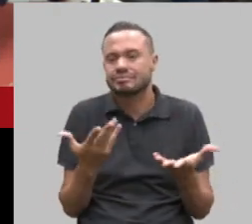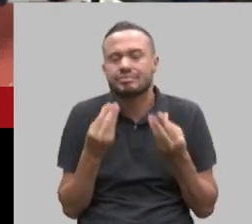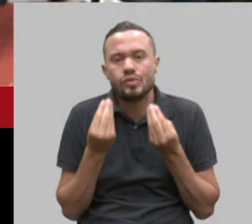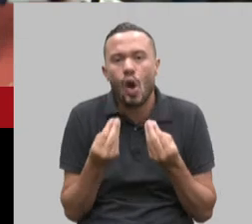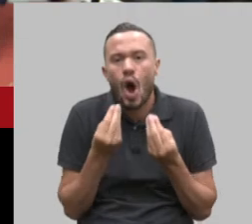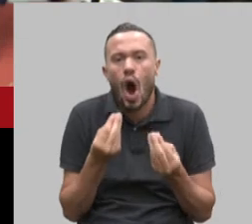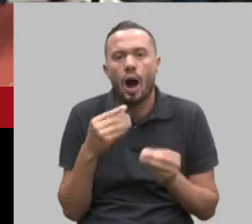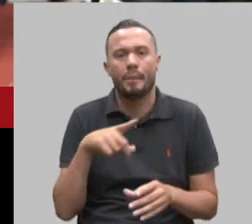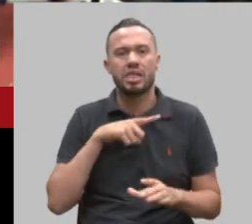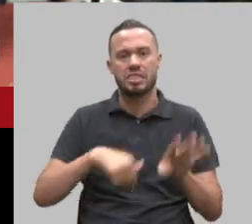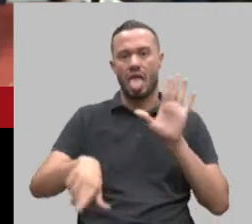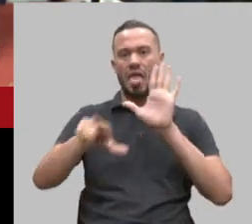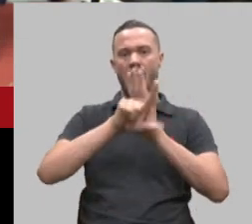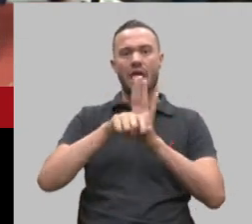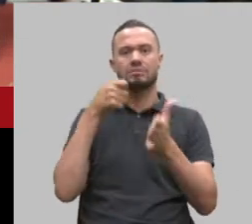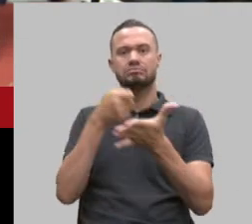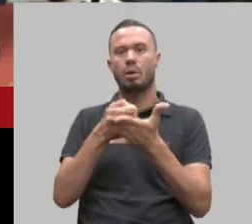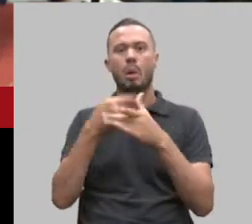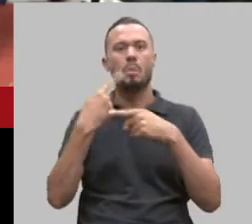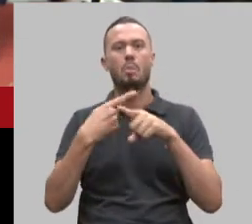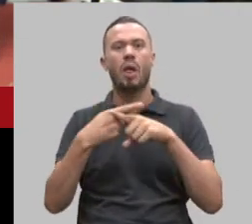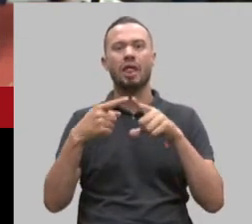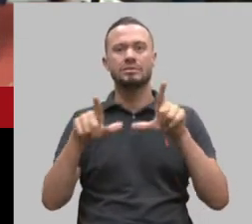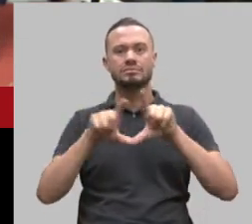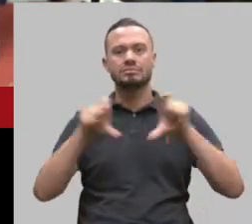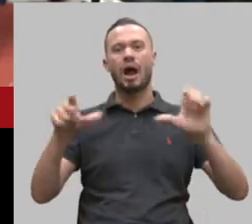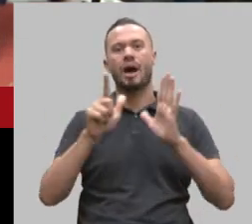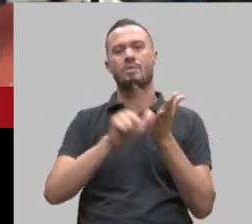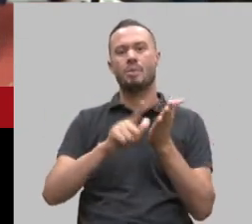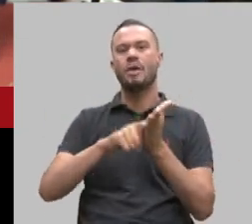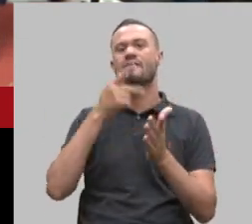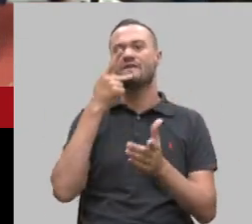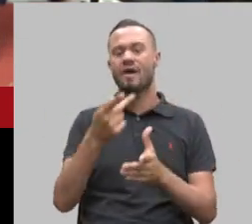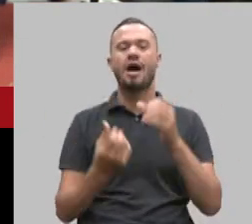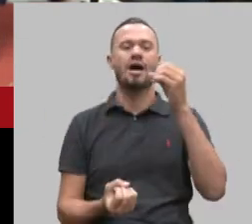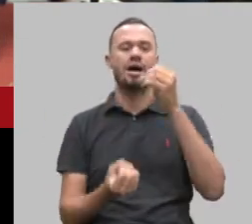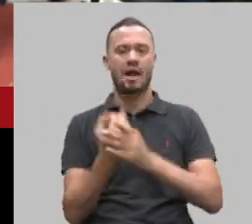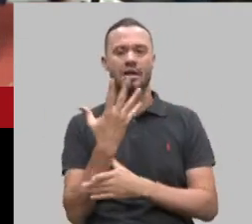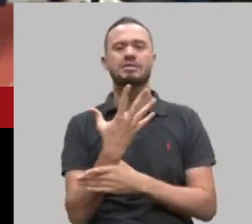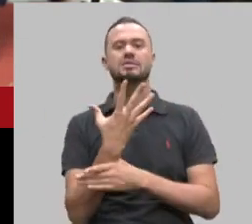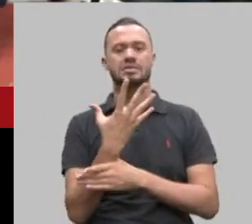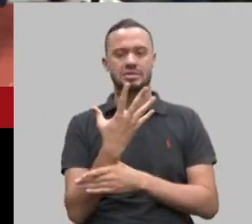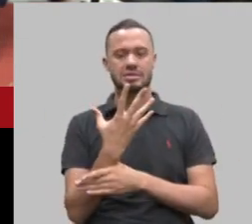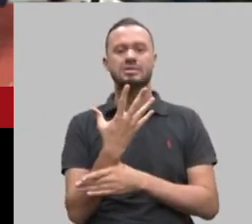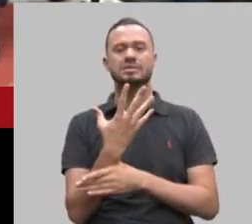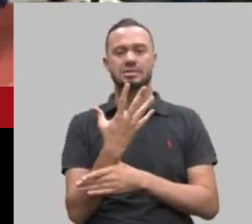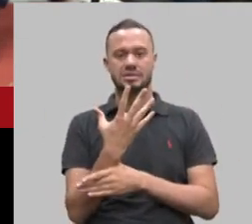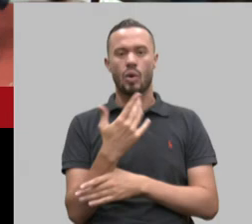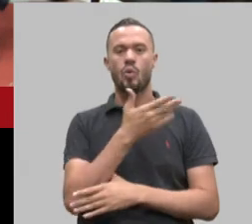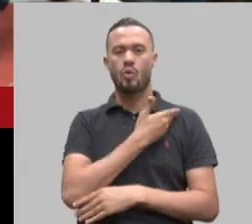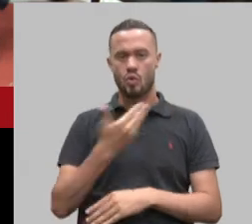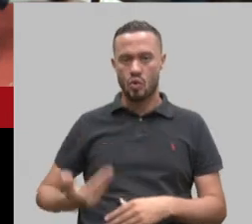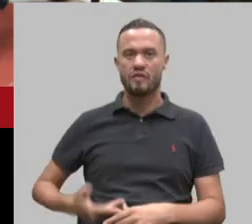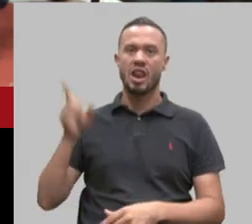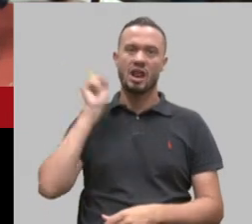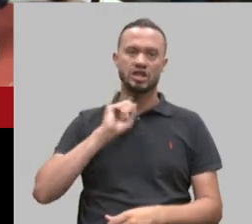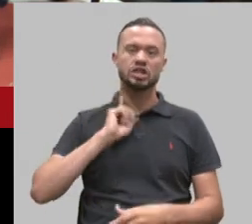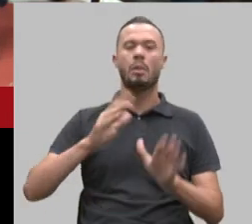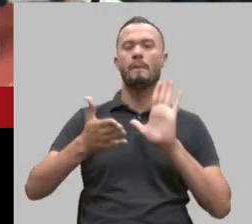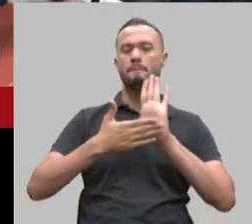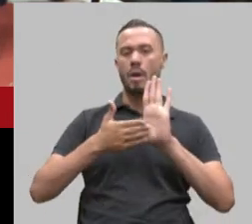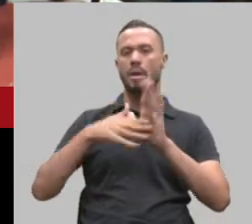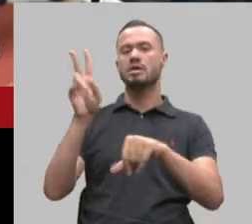sendo que o próprio termo que está aqui a própria proposta fala a criação por meio do governo estadual de Minas Gerais de programa